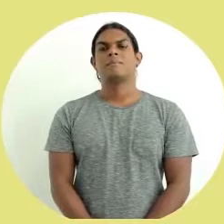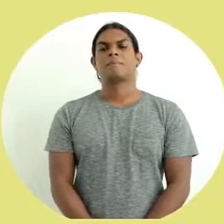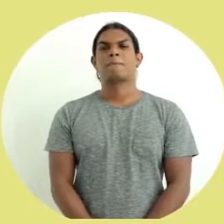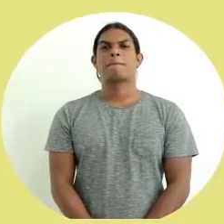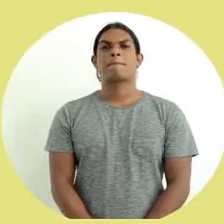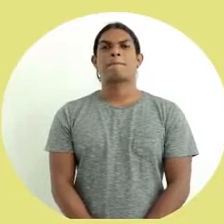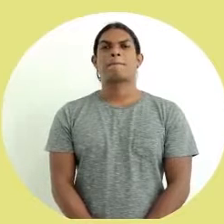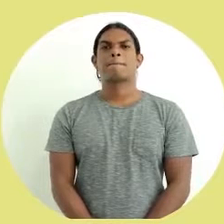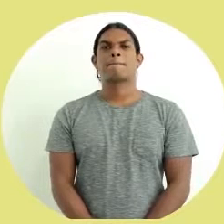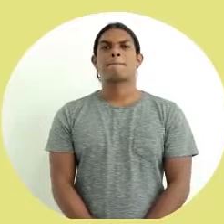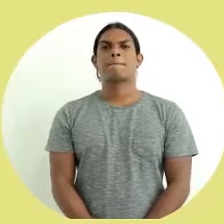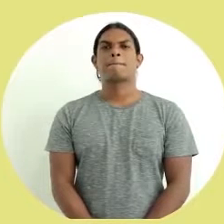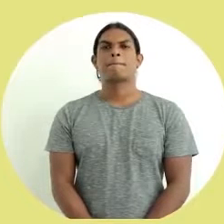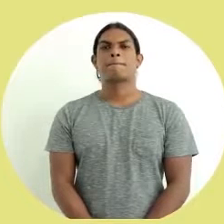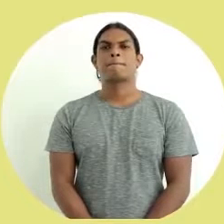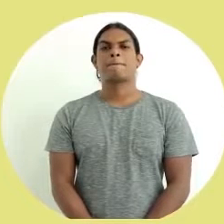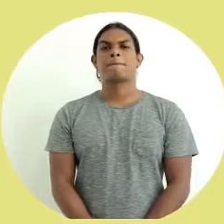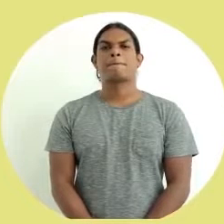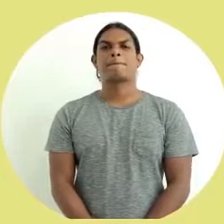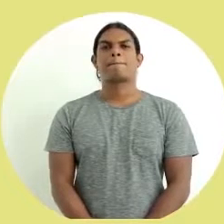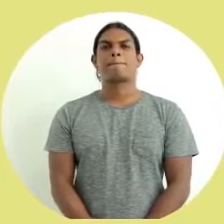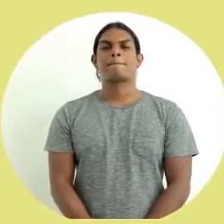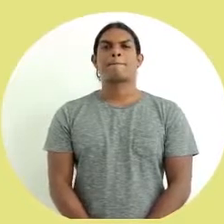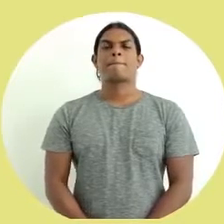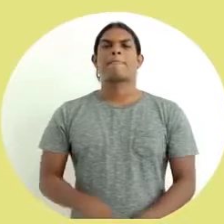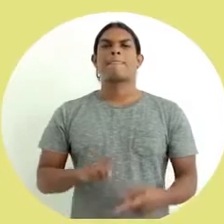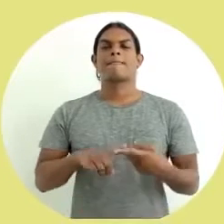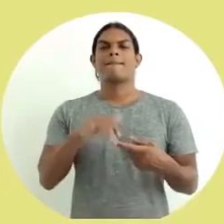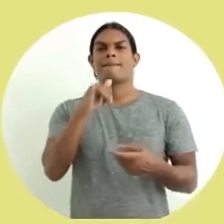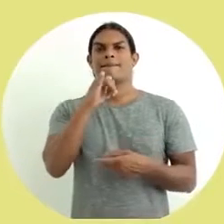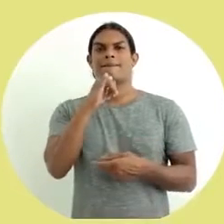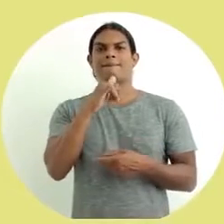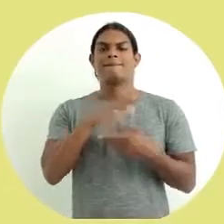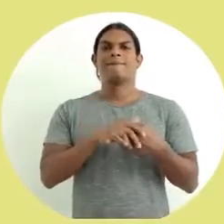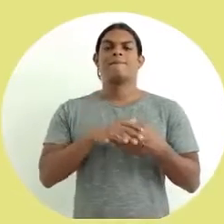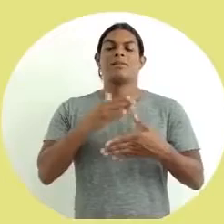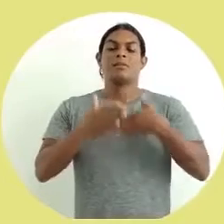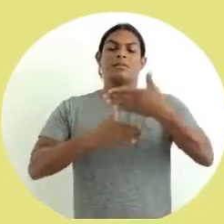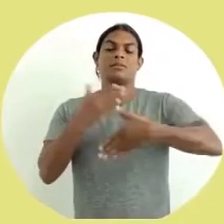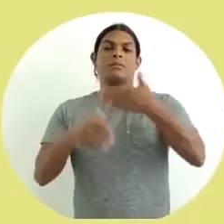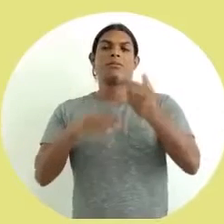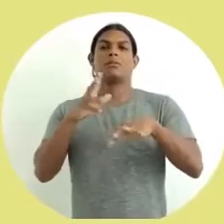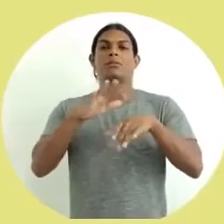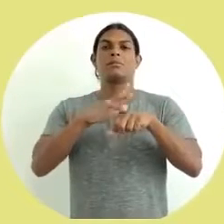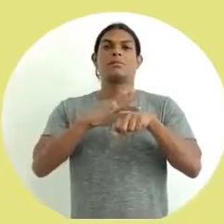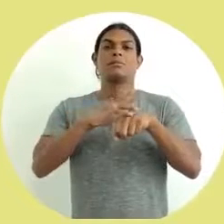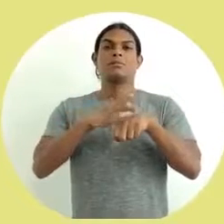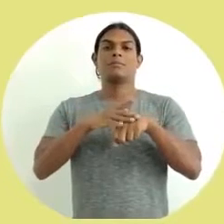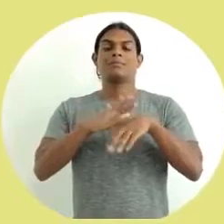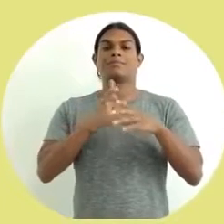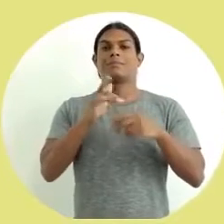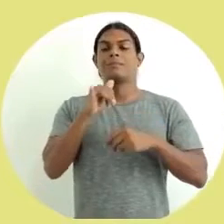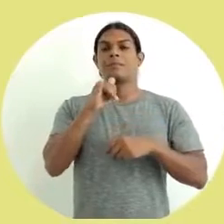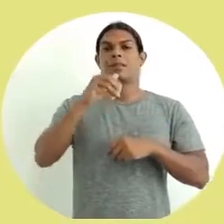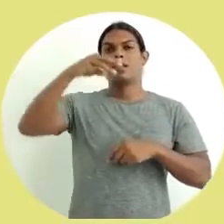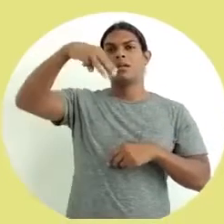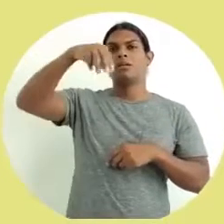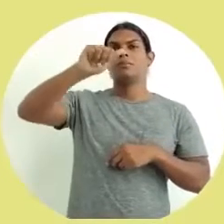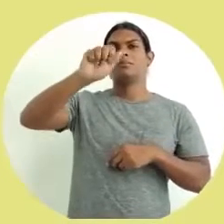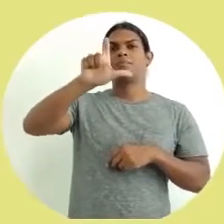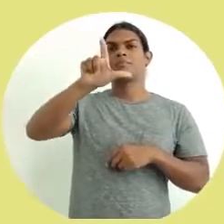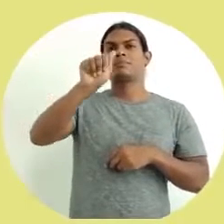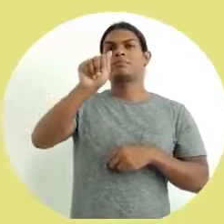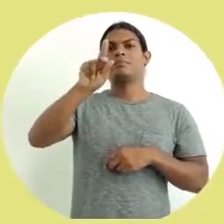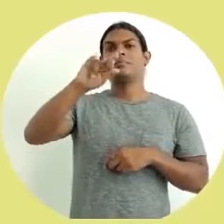pelo trabalhador, habitante de uma região que ela se desenvolve. Por exemplo, a malária, que acontece muito lá